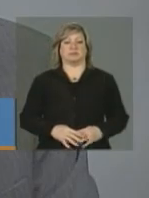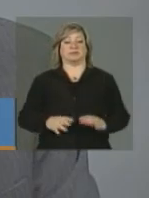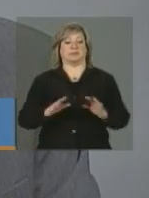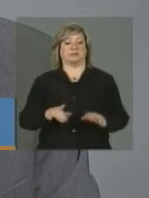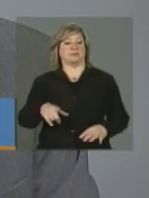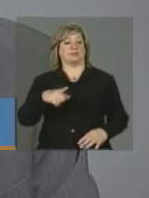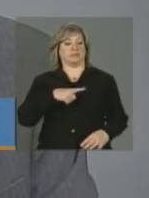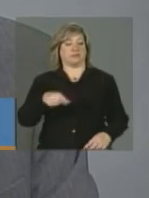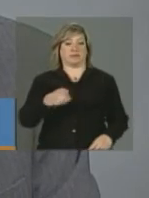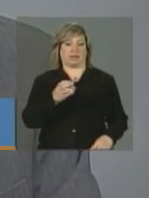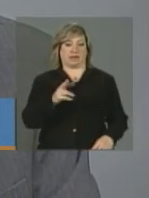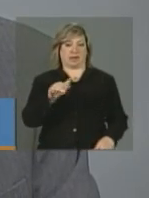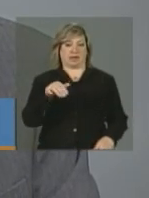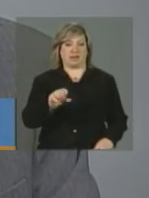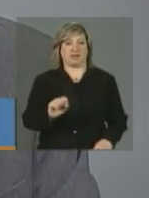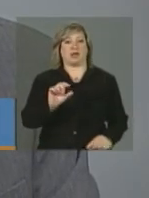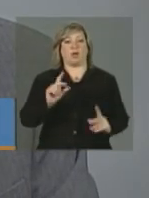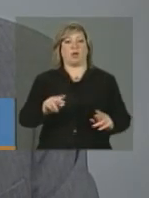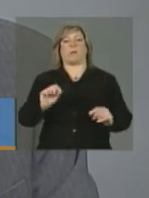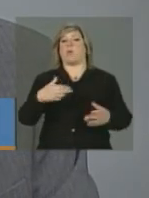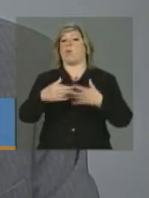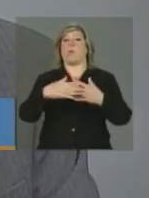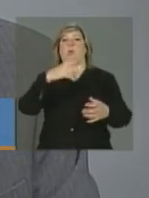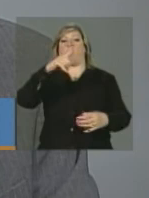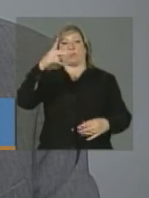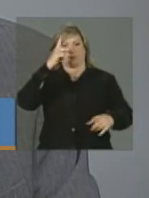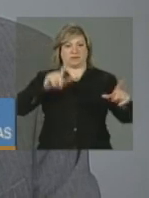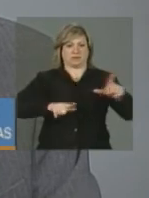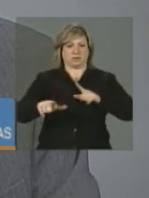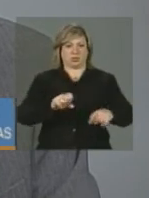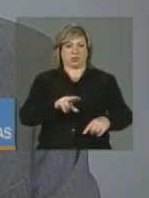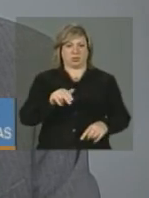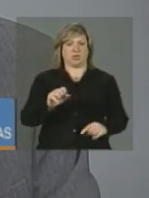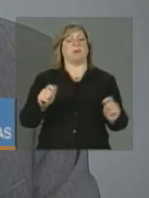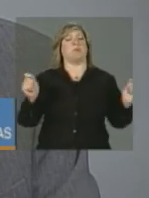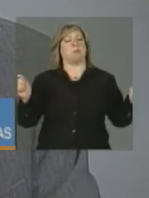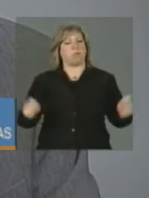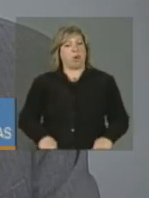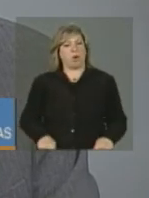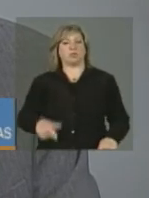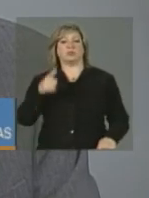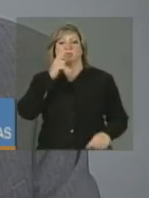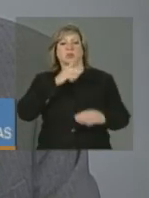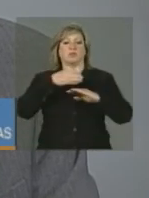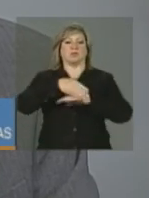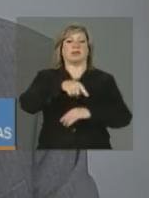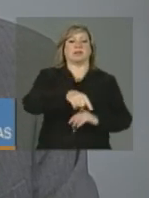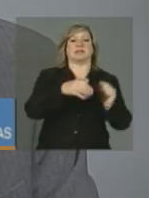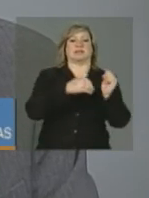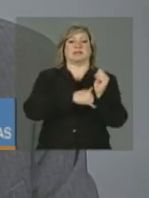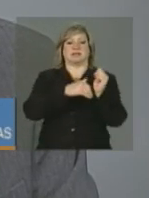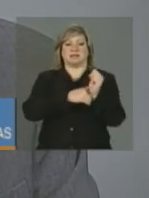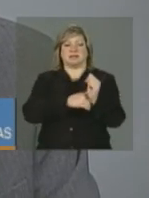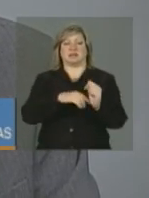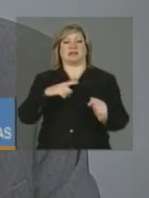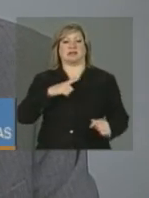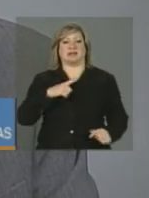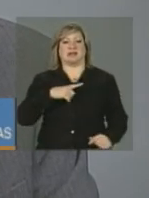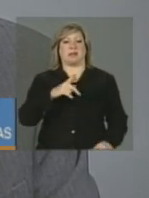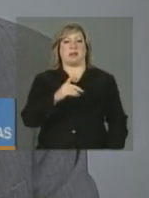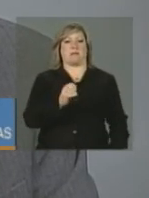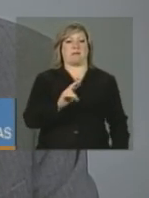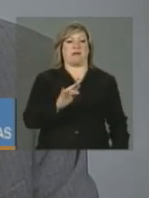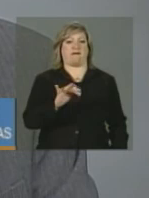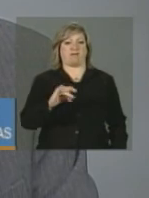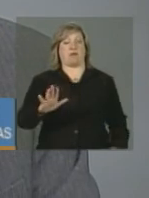técnicos do CRAS, como qualquer outro trabalhador de SUAS, ele pode sim ter acesso às senhas, ter um perfil. Né? Agora,